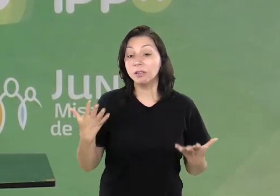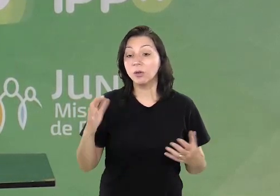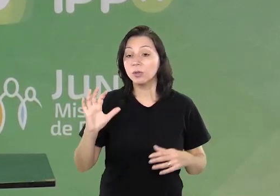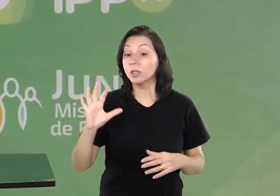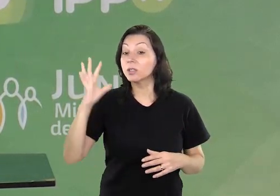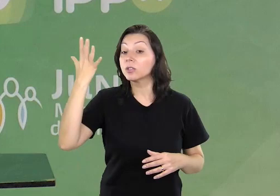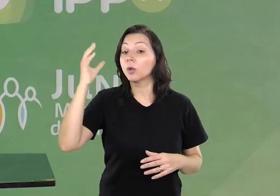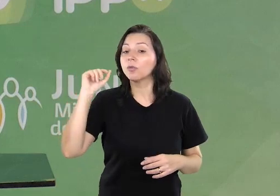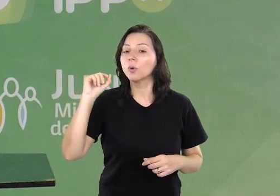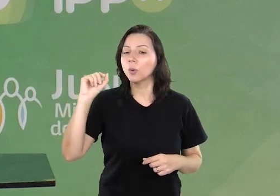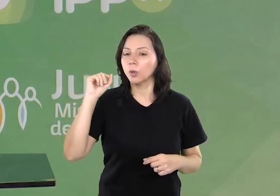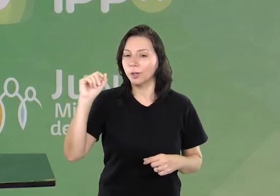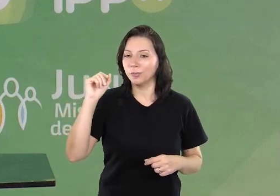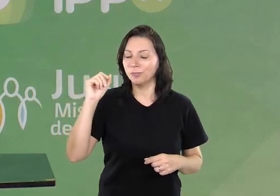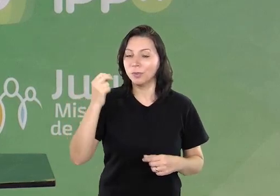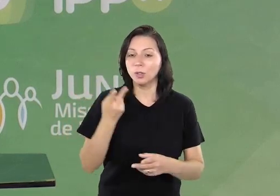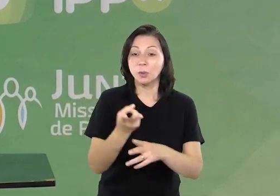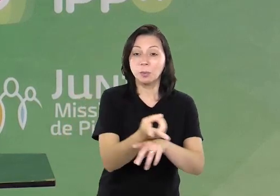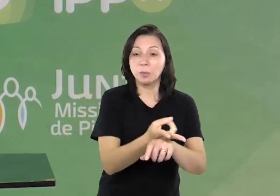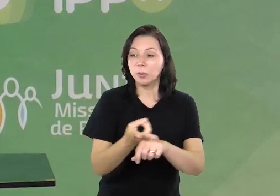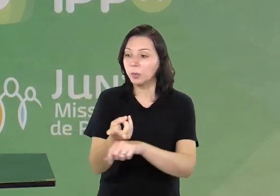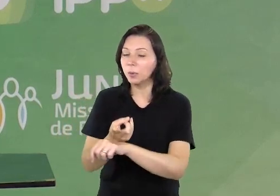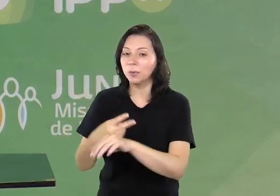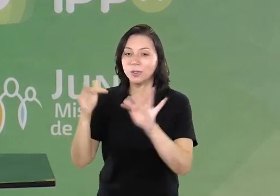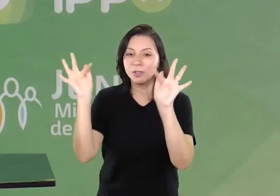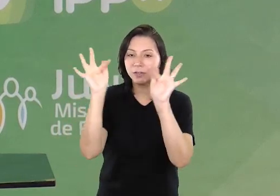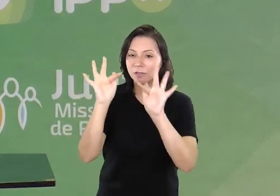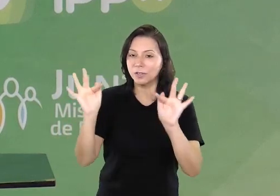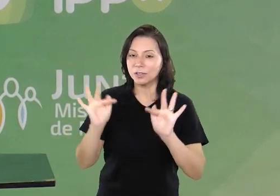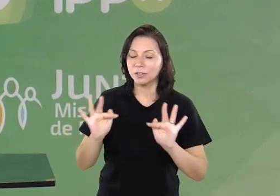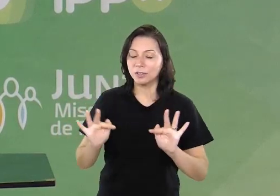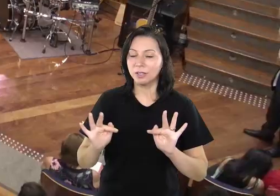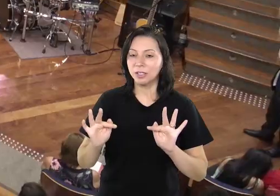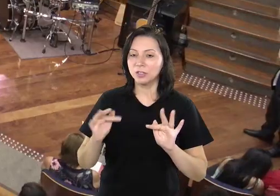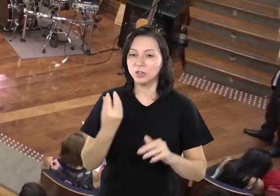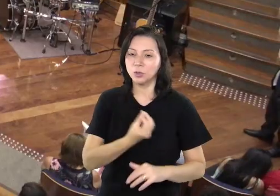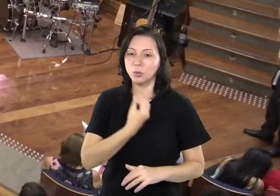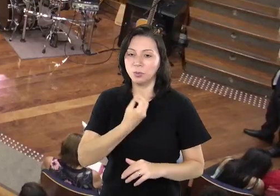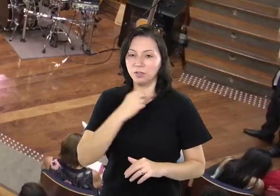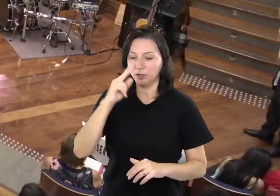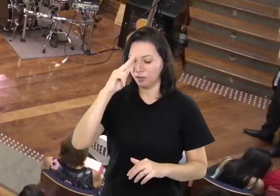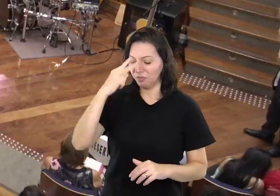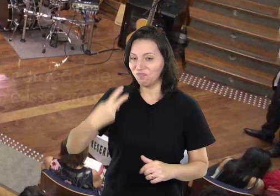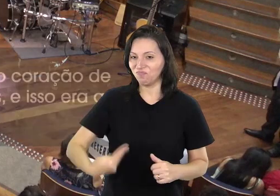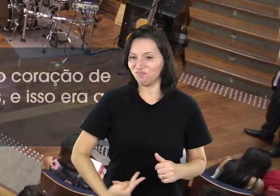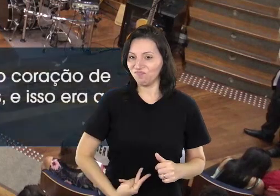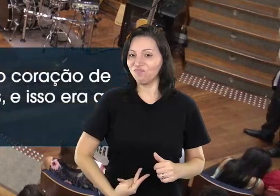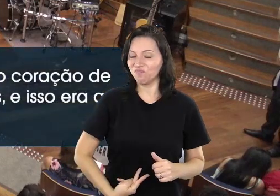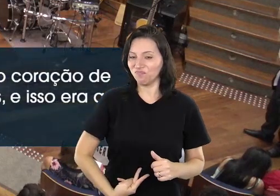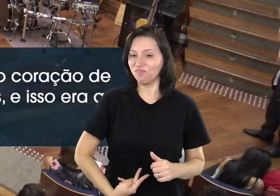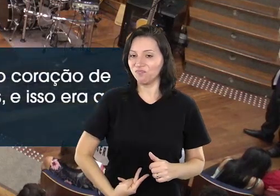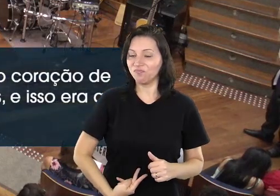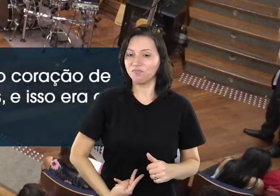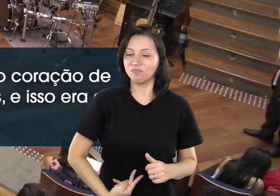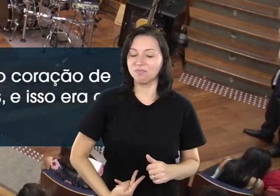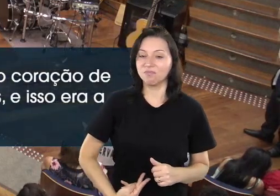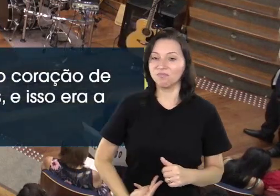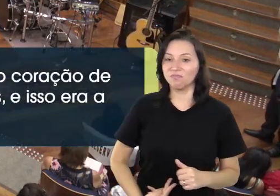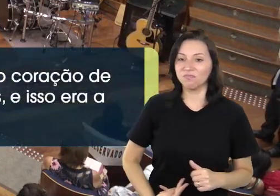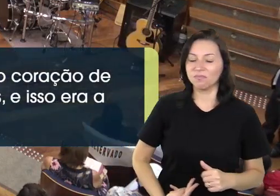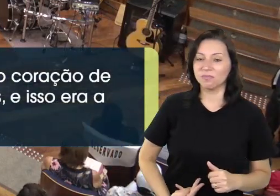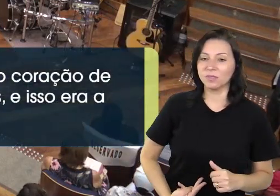egocêntrica no Versículo 10 Leiam comigo por favor o Versículo 10 tudo quanto